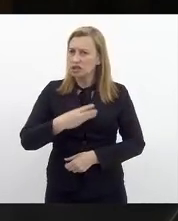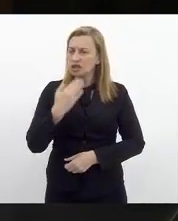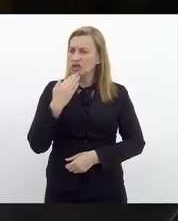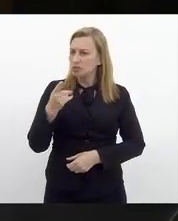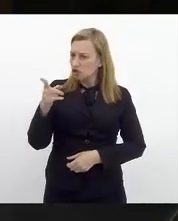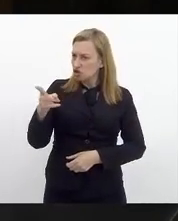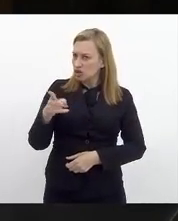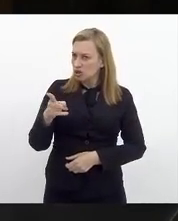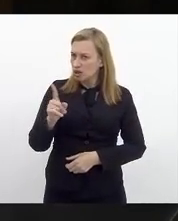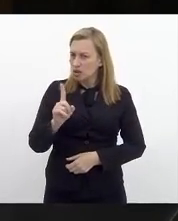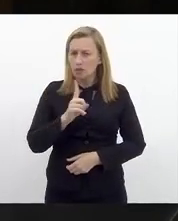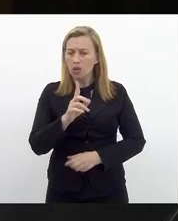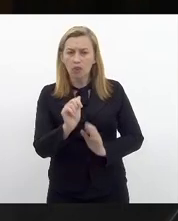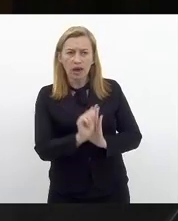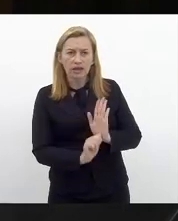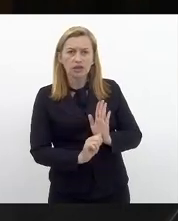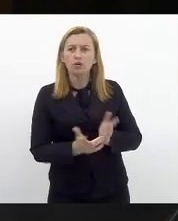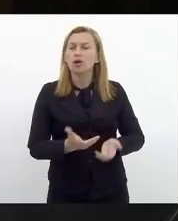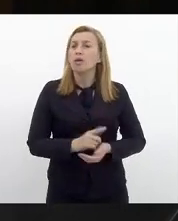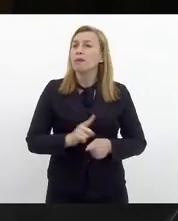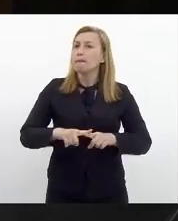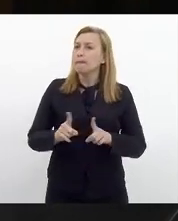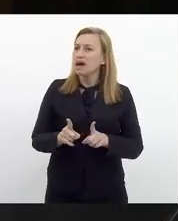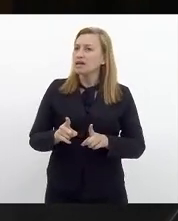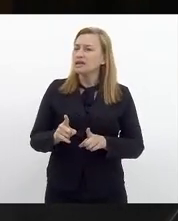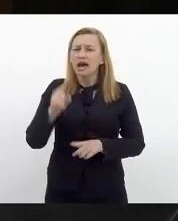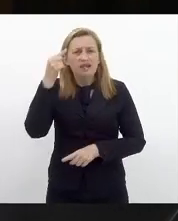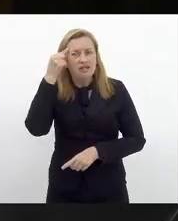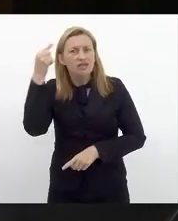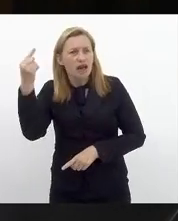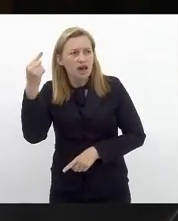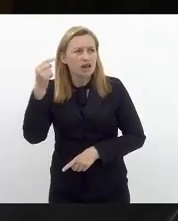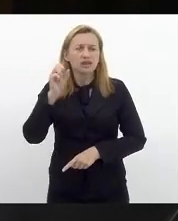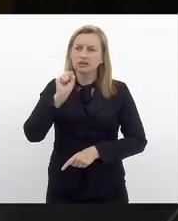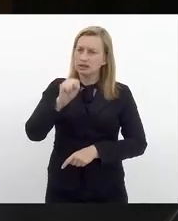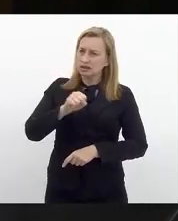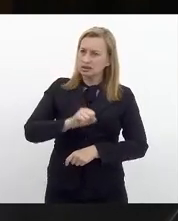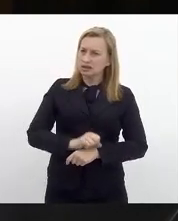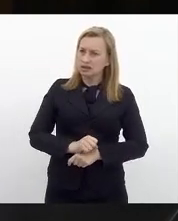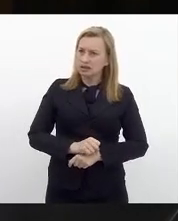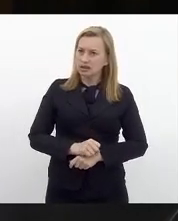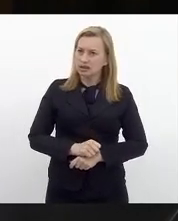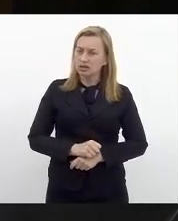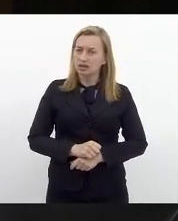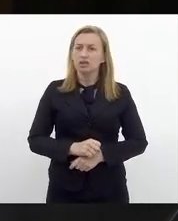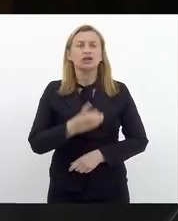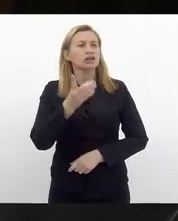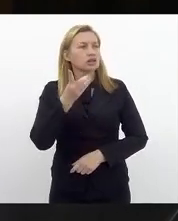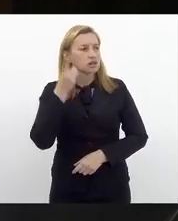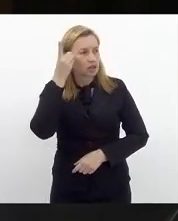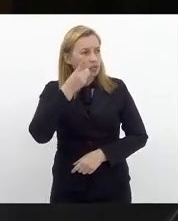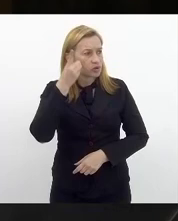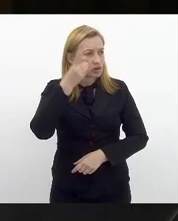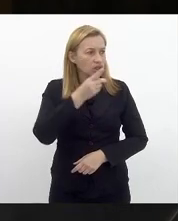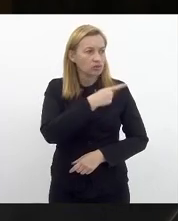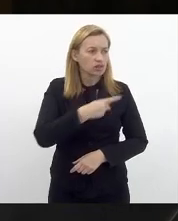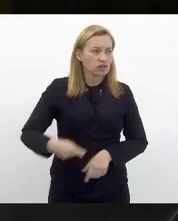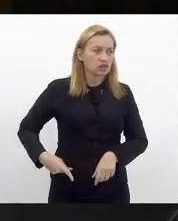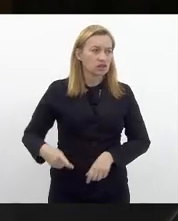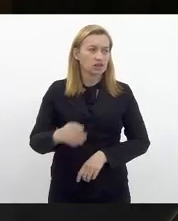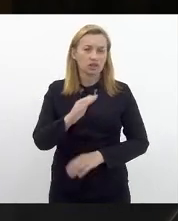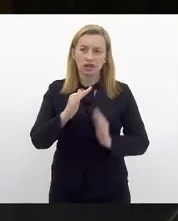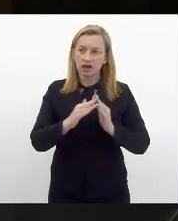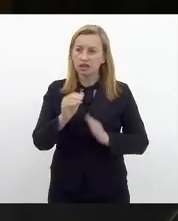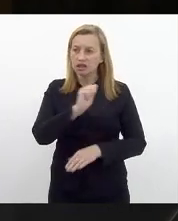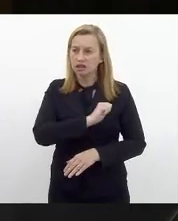só sugestão não da redação mas da ideia assim foi do deputado Presidente aba Casa André